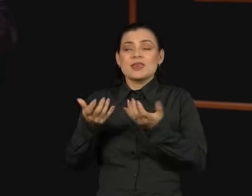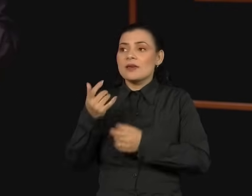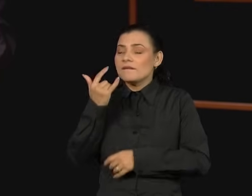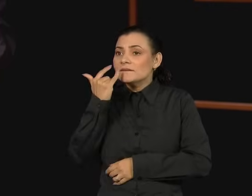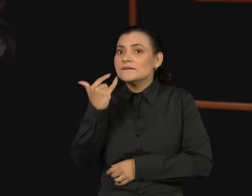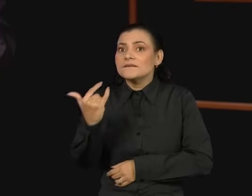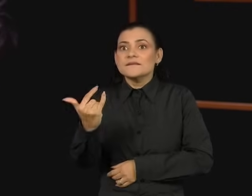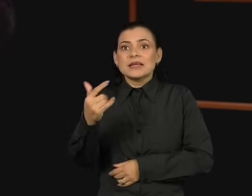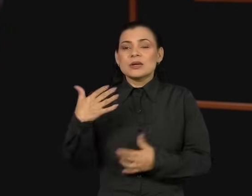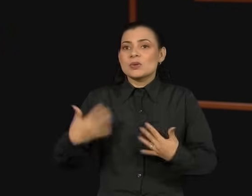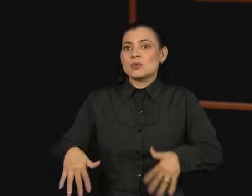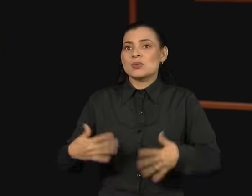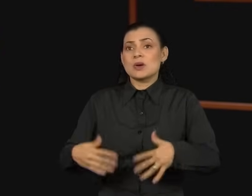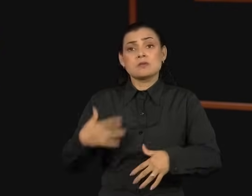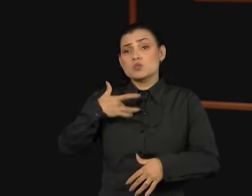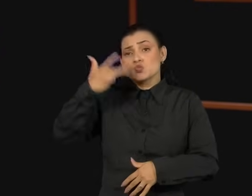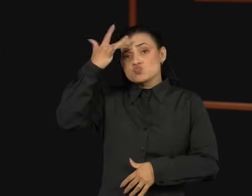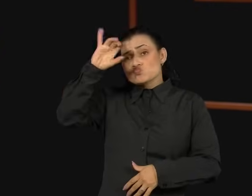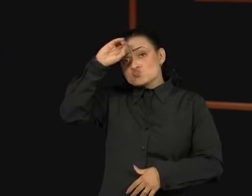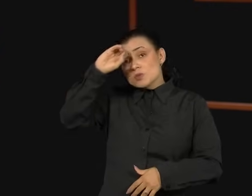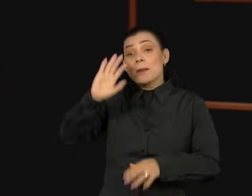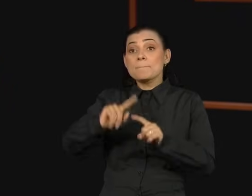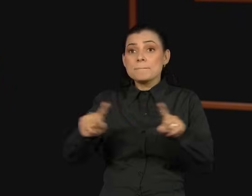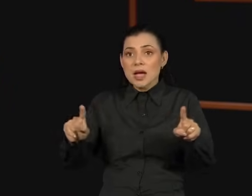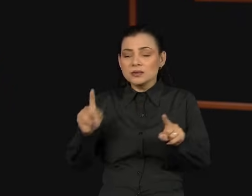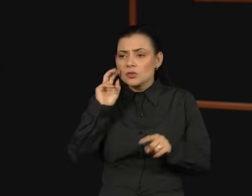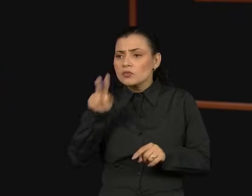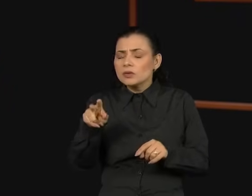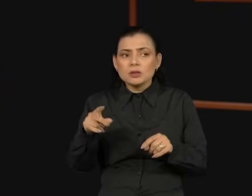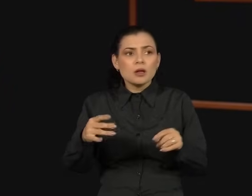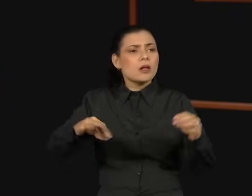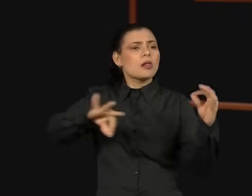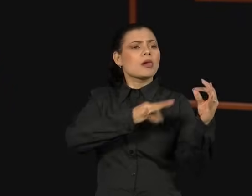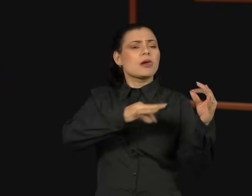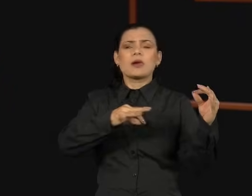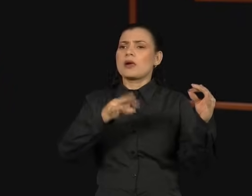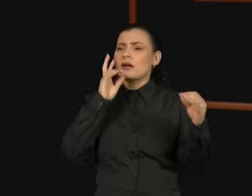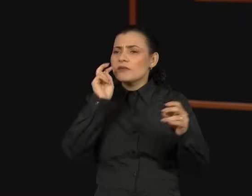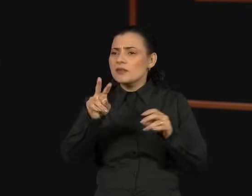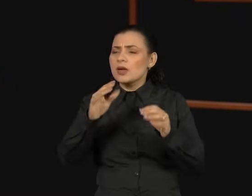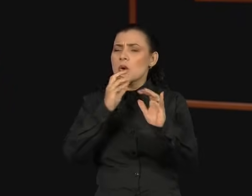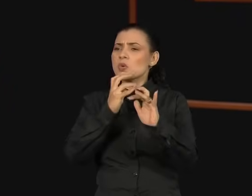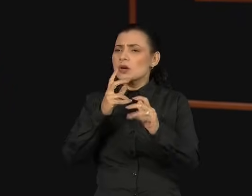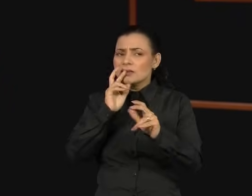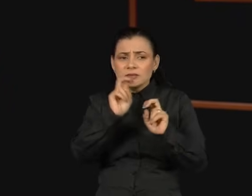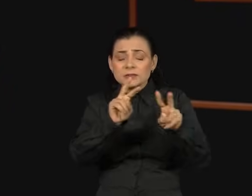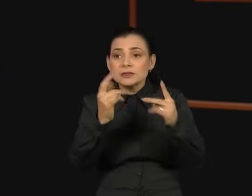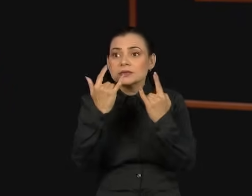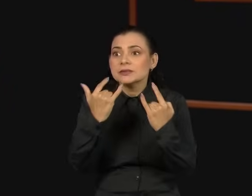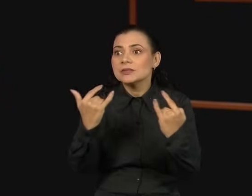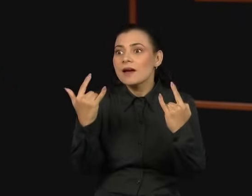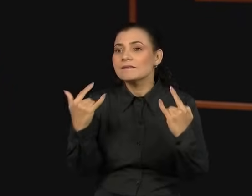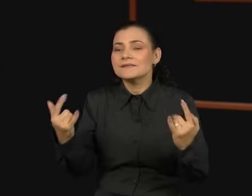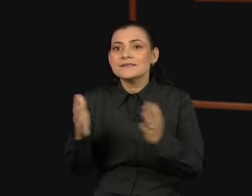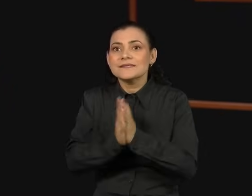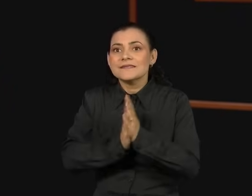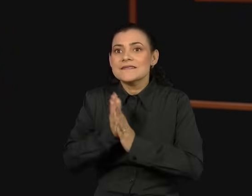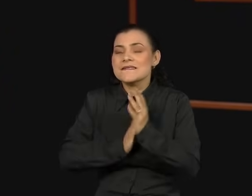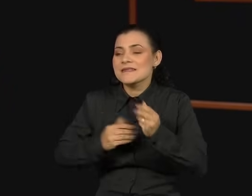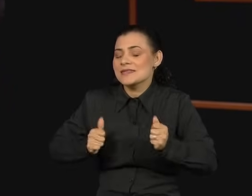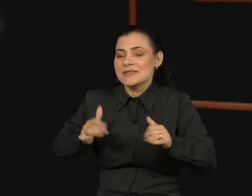via, antes de saber, mas eu via um instrumento, parecia que eu queria tirar música